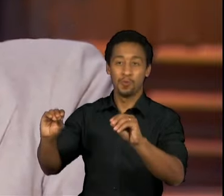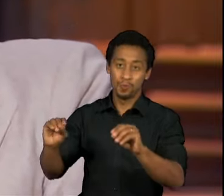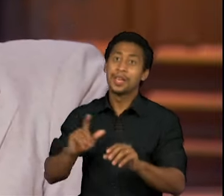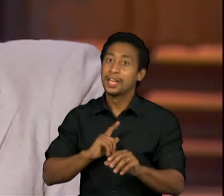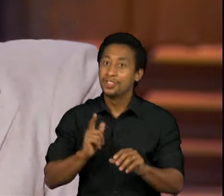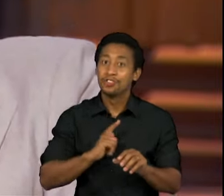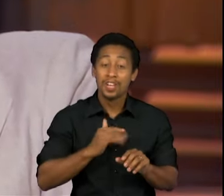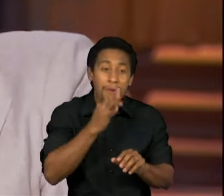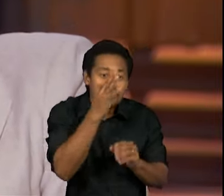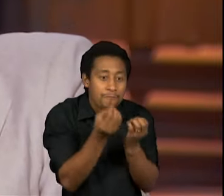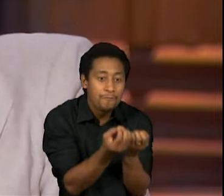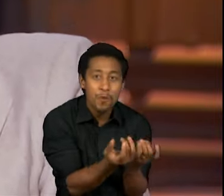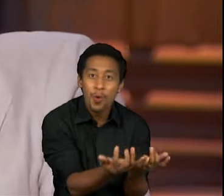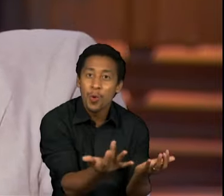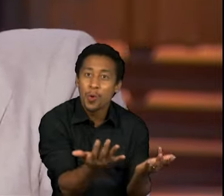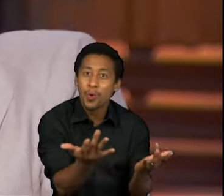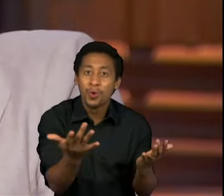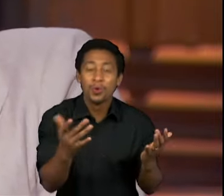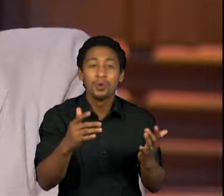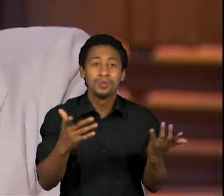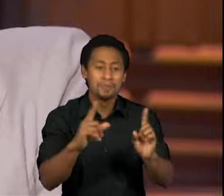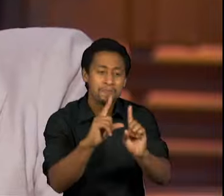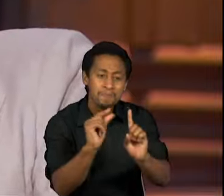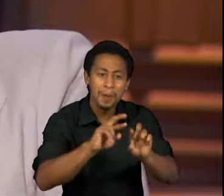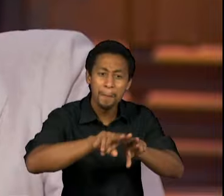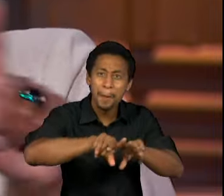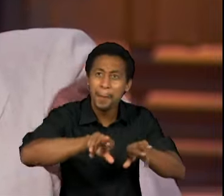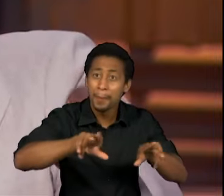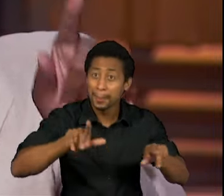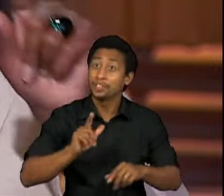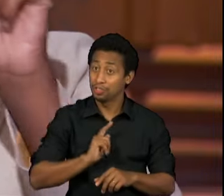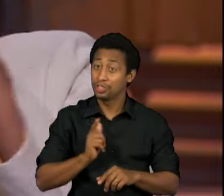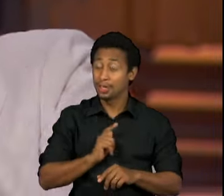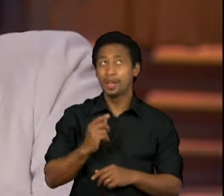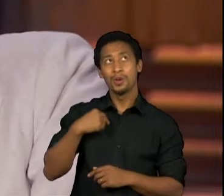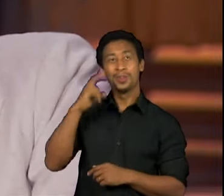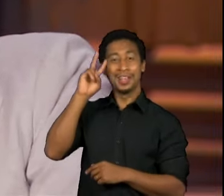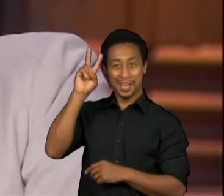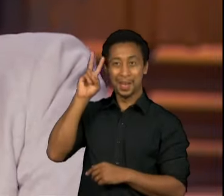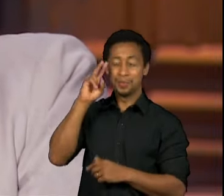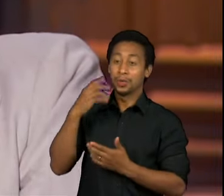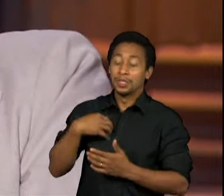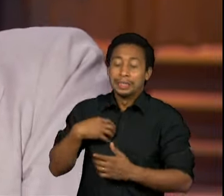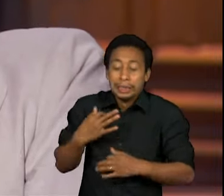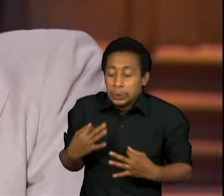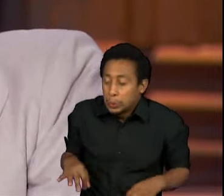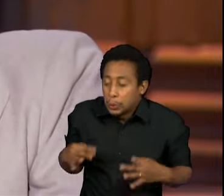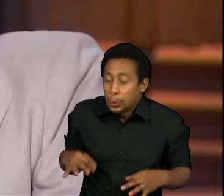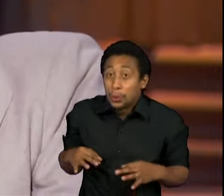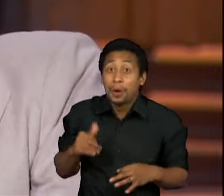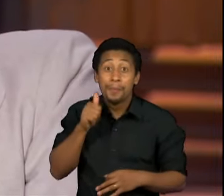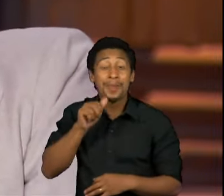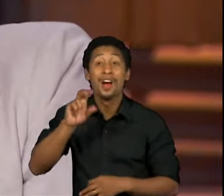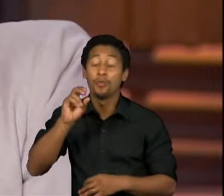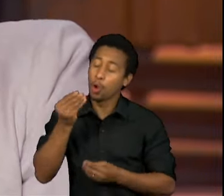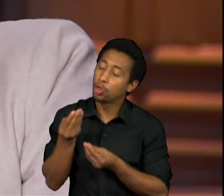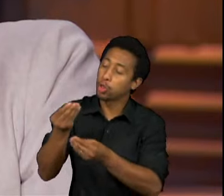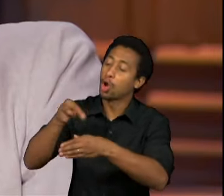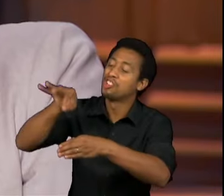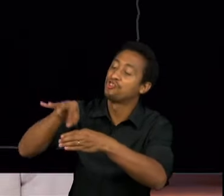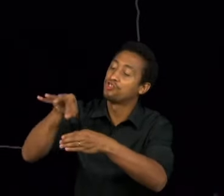muito criada nessa coisa de tomando chá né não tá com dor disso não aqueles a é bom vai fazer um chá que fazer achar da minha avó era sua Oi